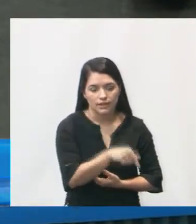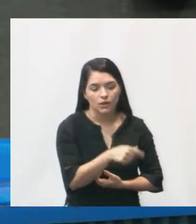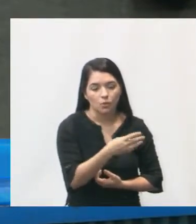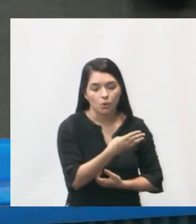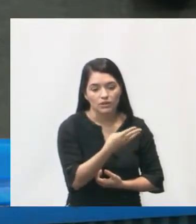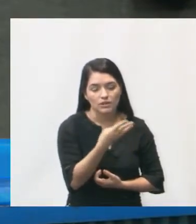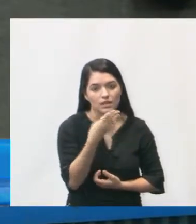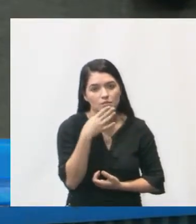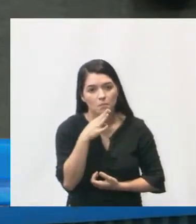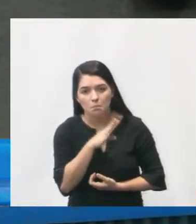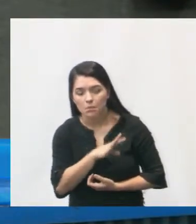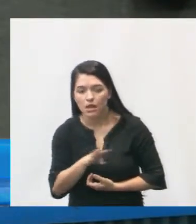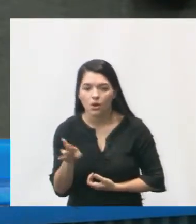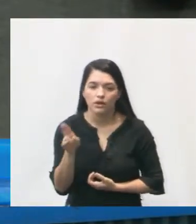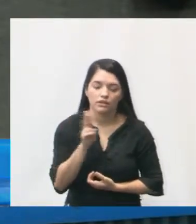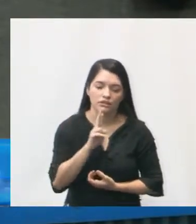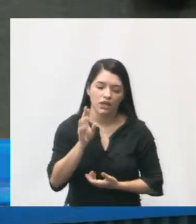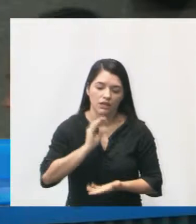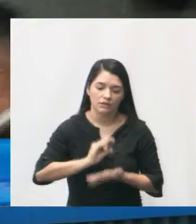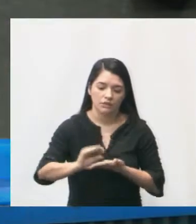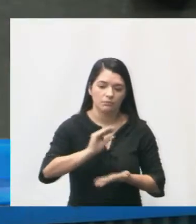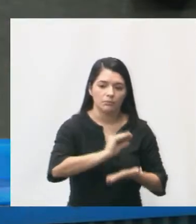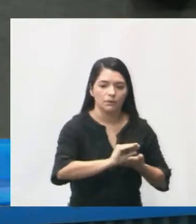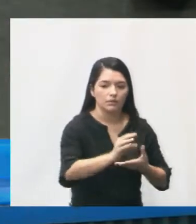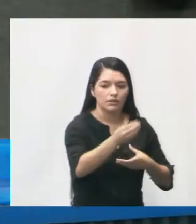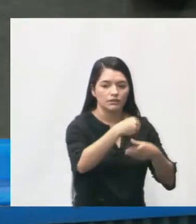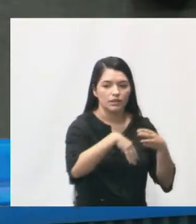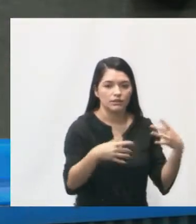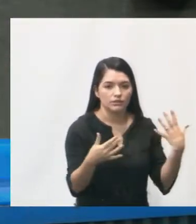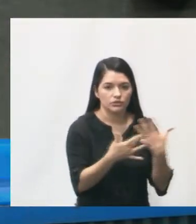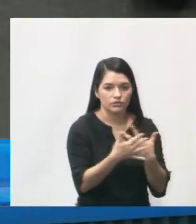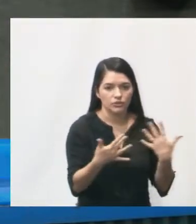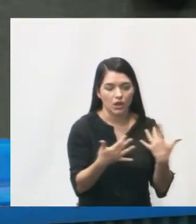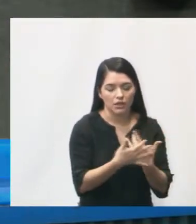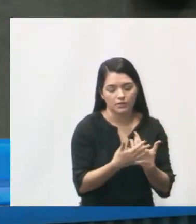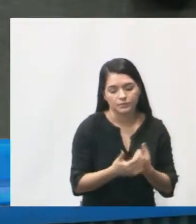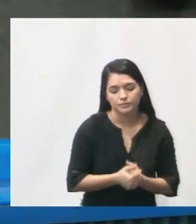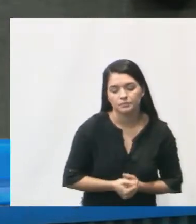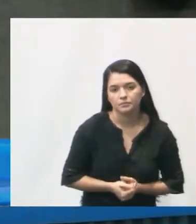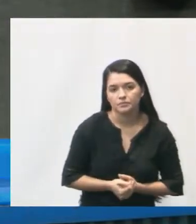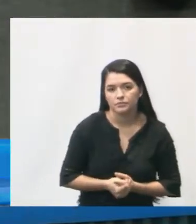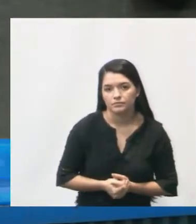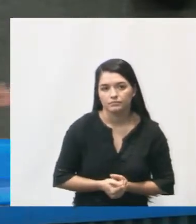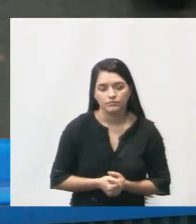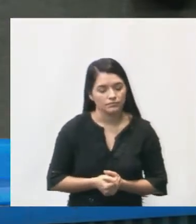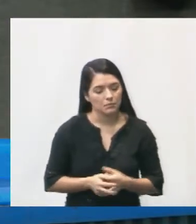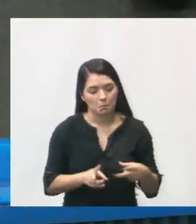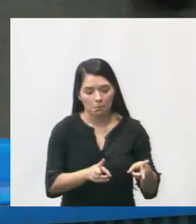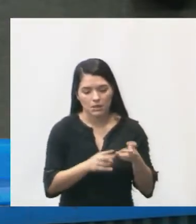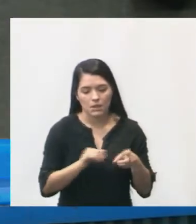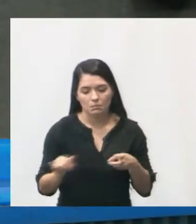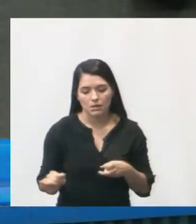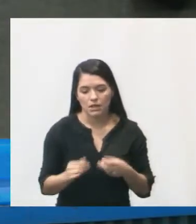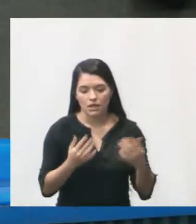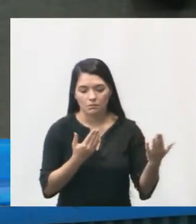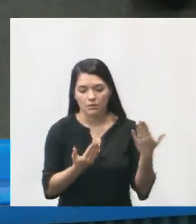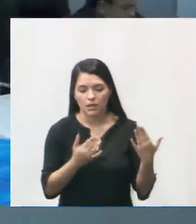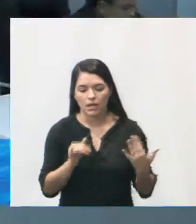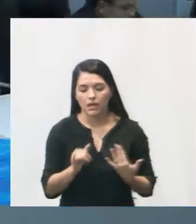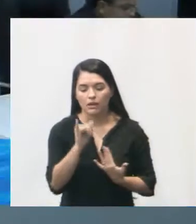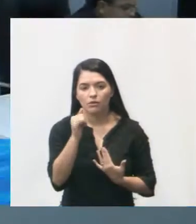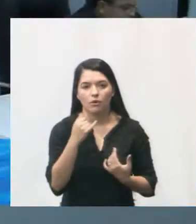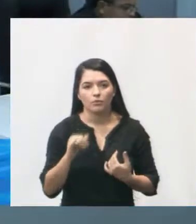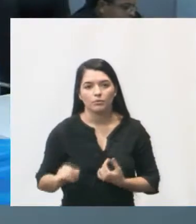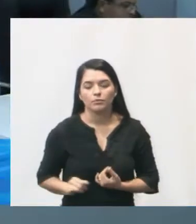400 milhões de investimento dentro da Cidade Vitória. Um investimento do tamanho da importância do nosso povo. Mais